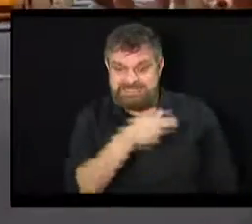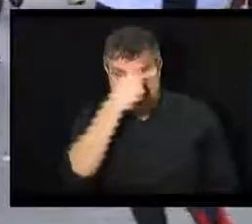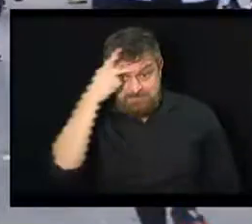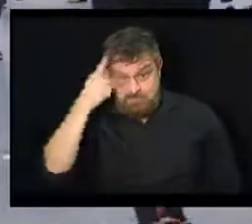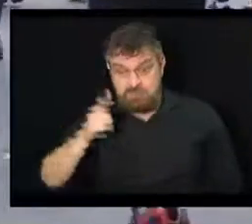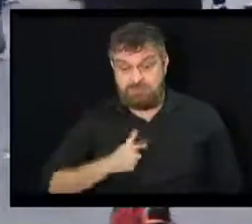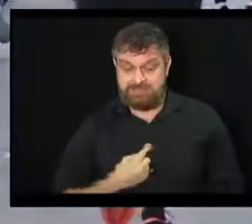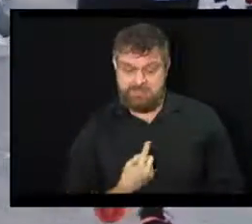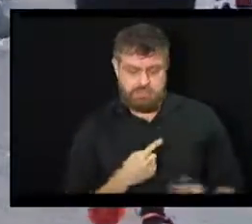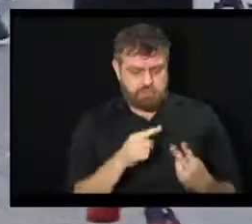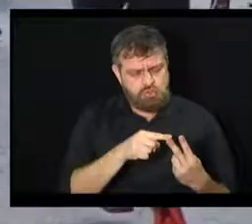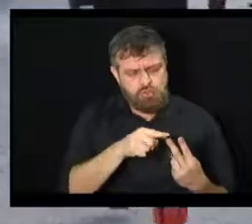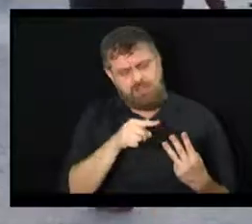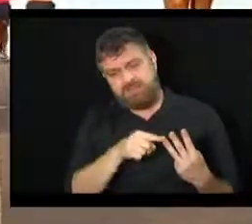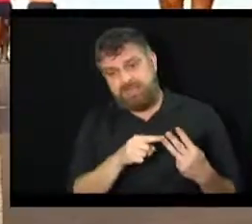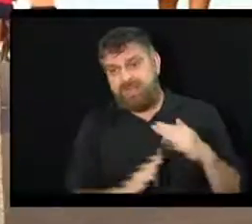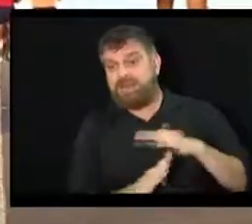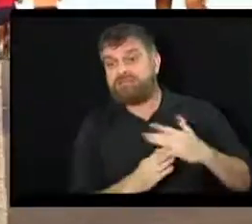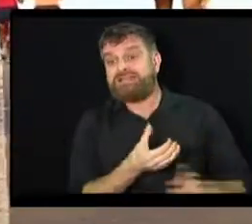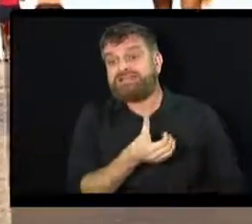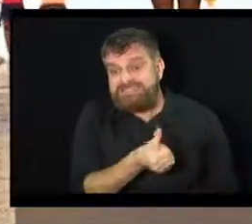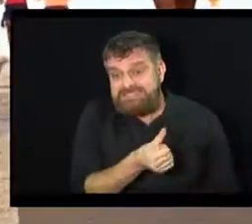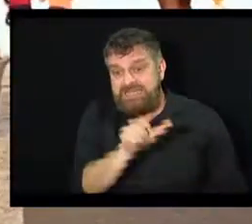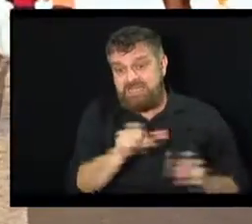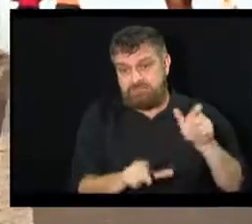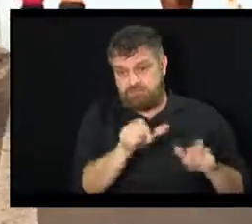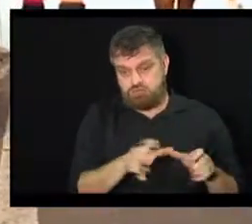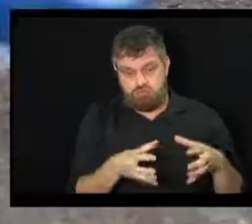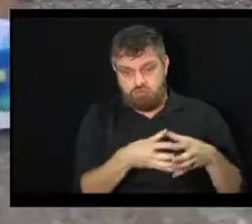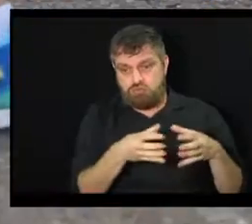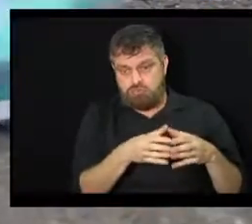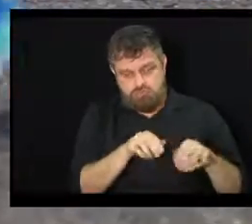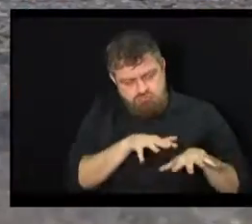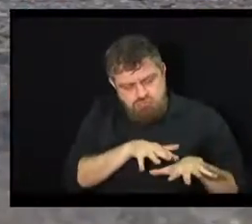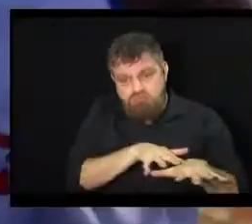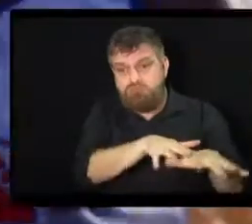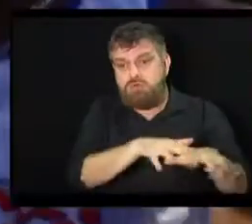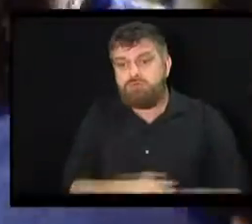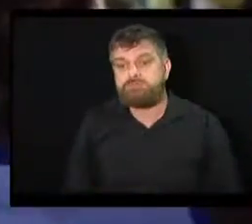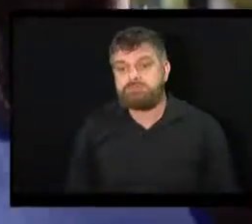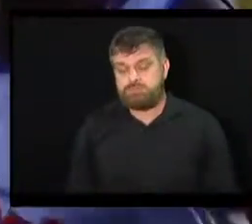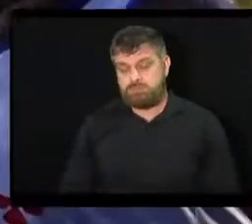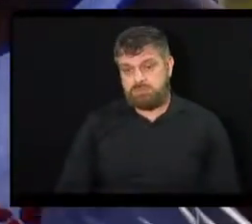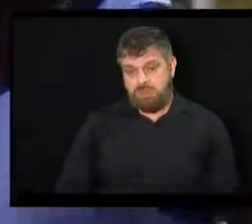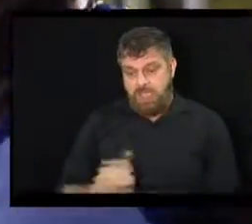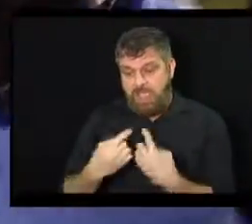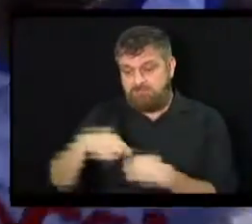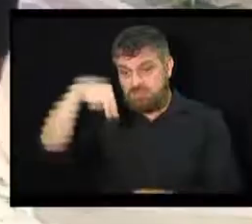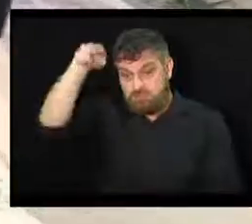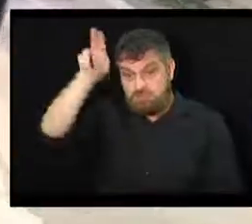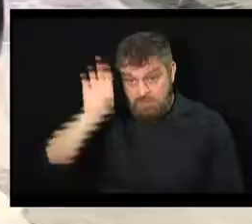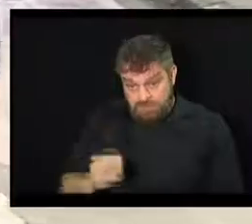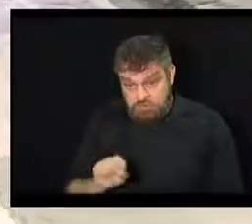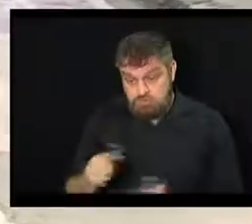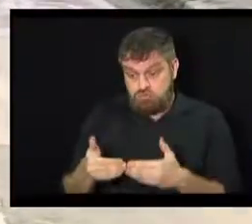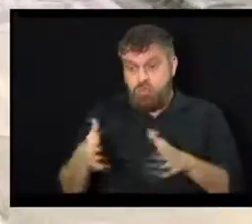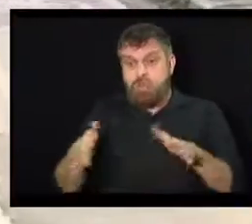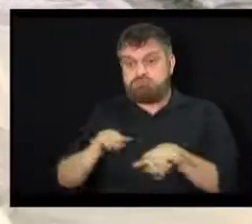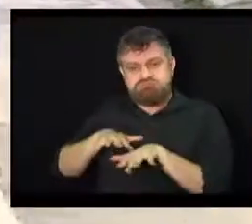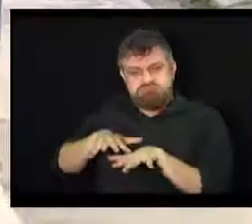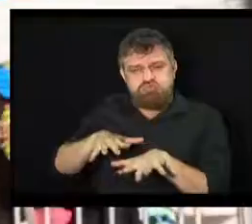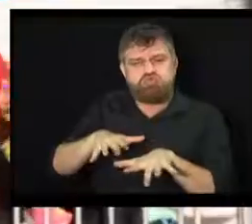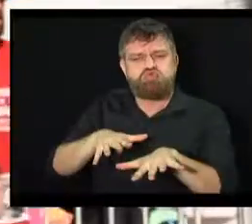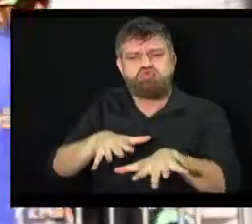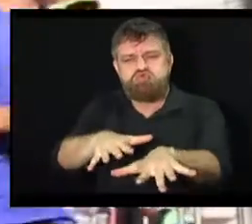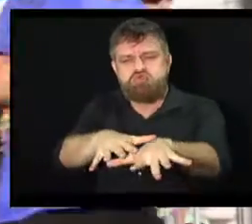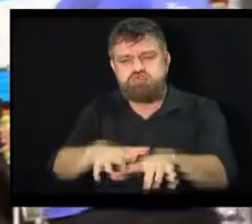2, 3 ou até 6 corredores. A largada será na Avenida José de Souza Campos, a Norte Sul,